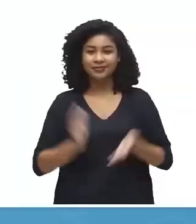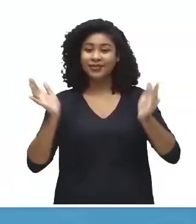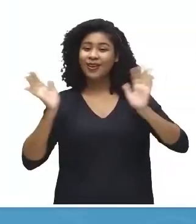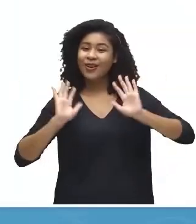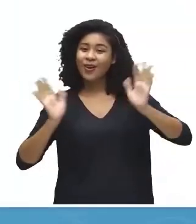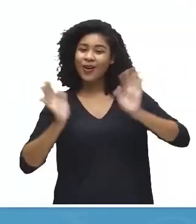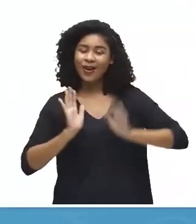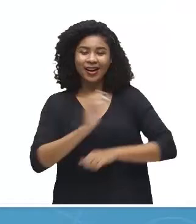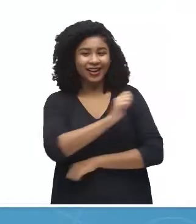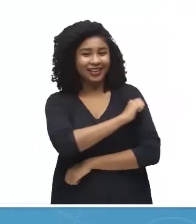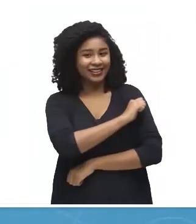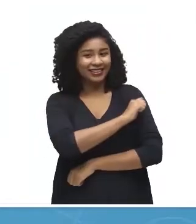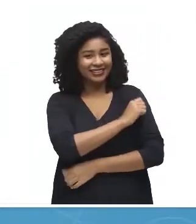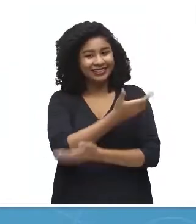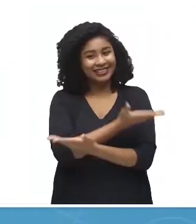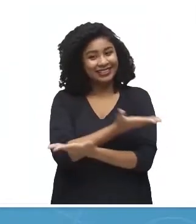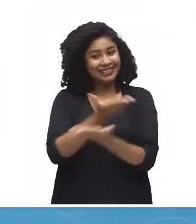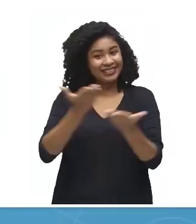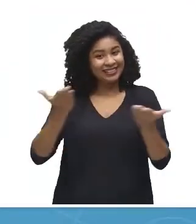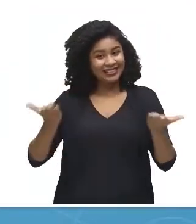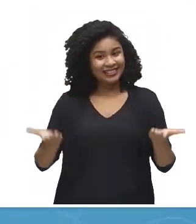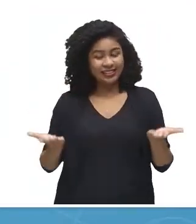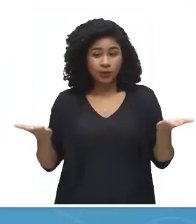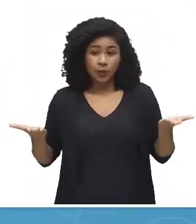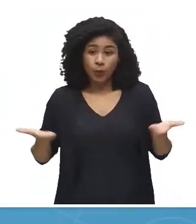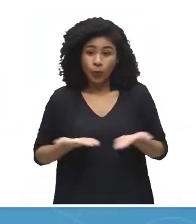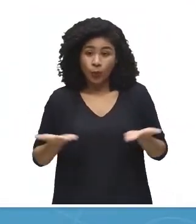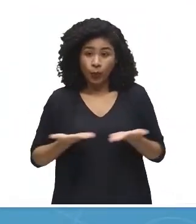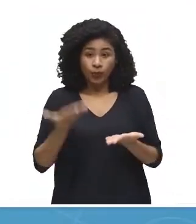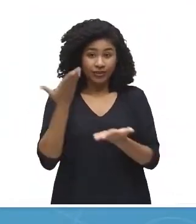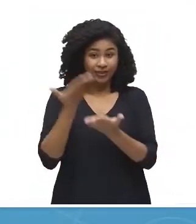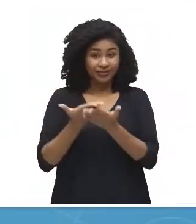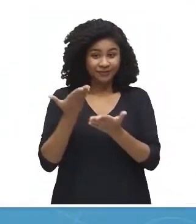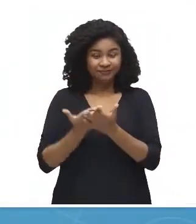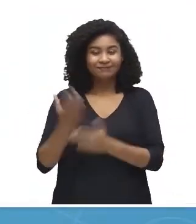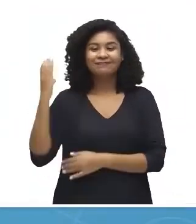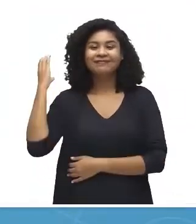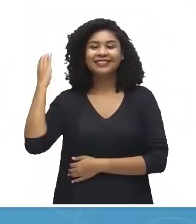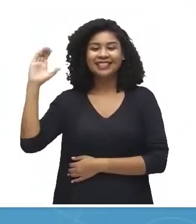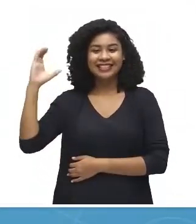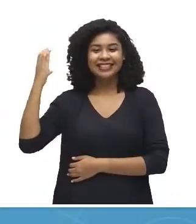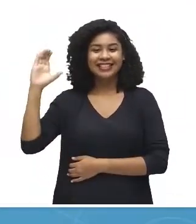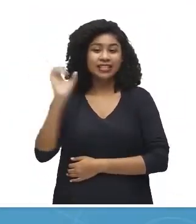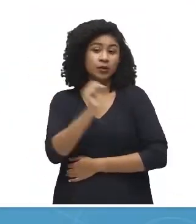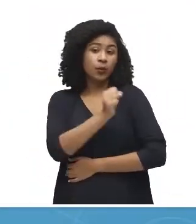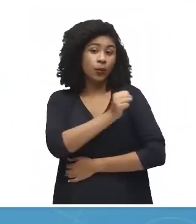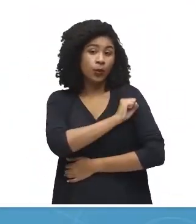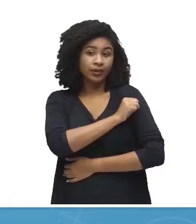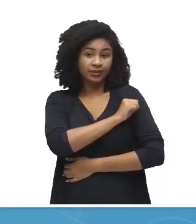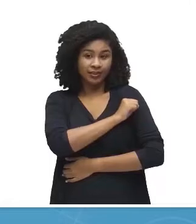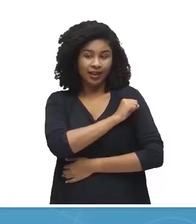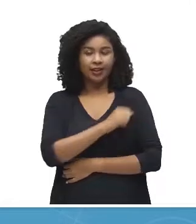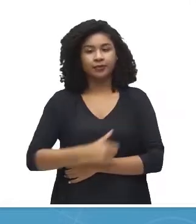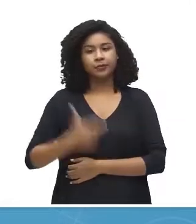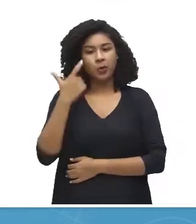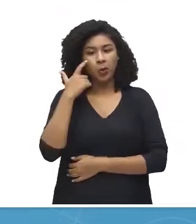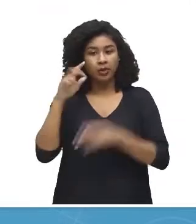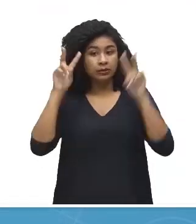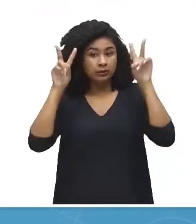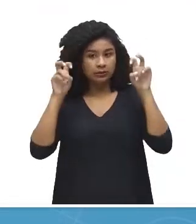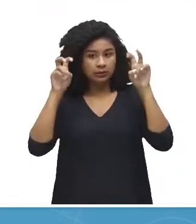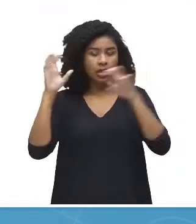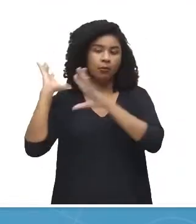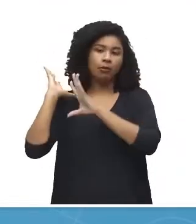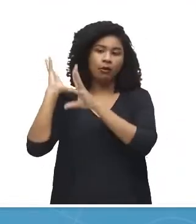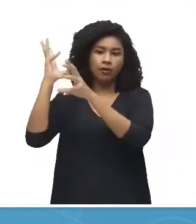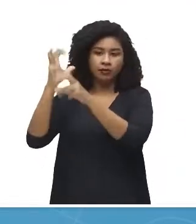Olá, queridos alunos. Nós vamos para uma aula de ciências do 8º ano. Lembrando que esse assunto é revisão, tá? Eu